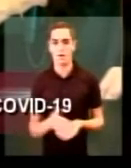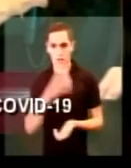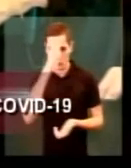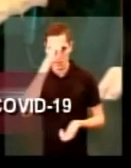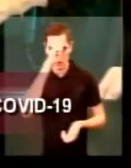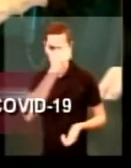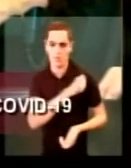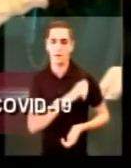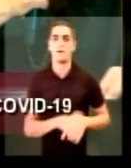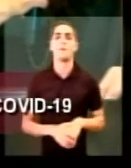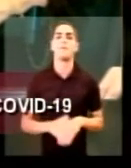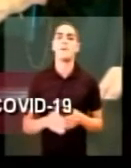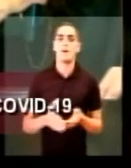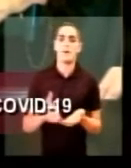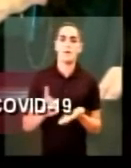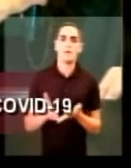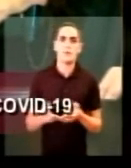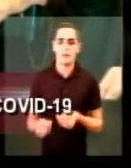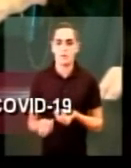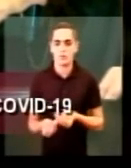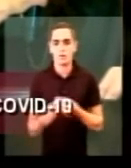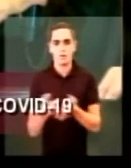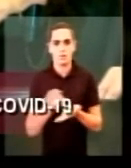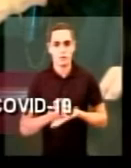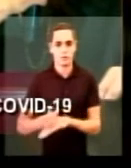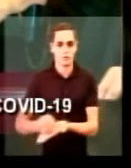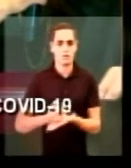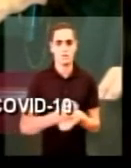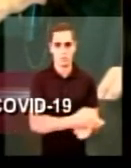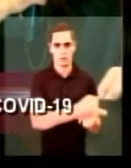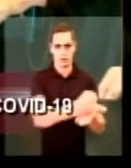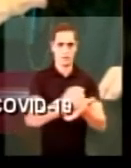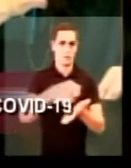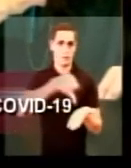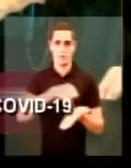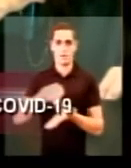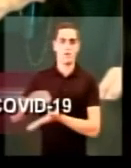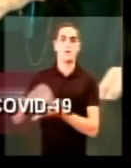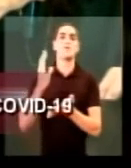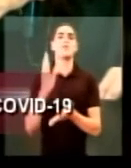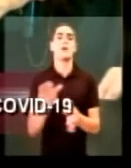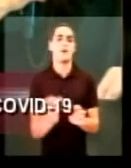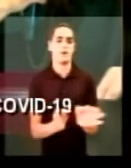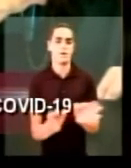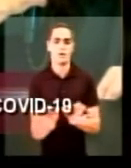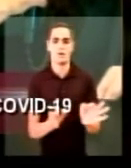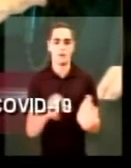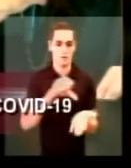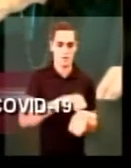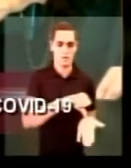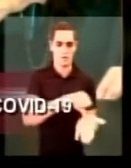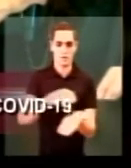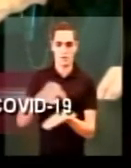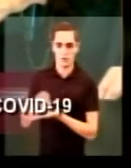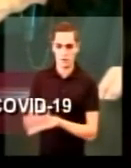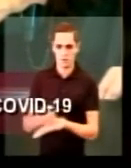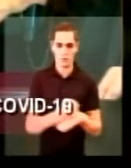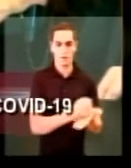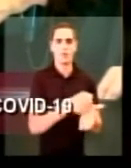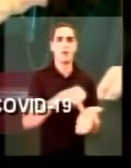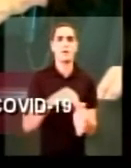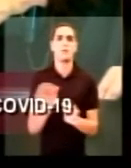uma parcela desses insumos para que as unidades já se organizem para o início da vacinação. Assim que a vacina chega em Rio Preto, ela